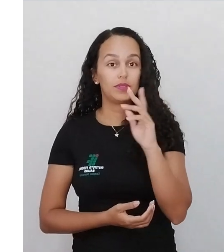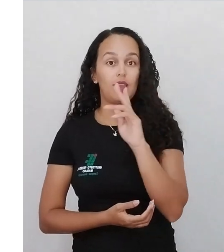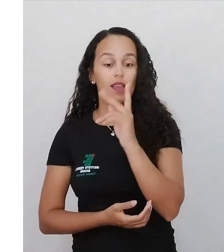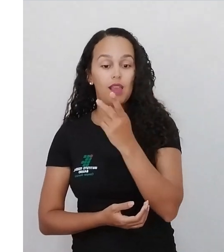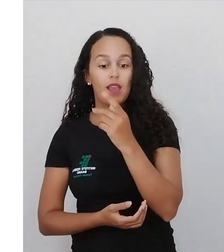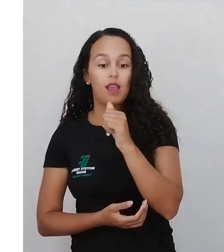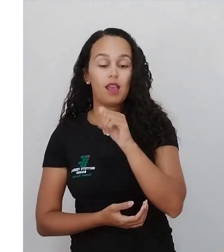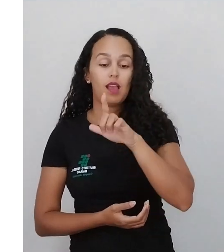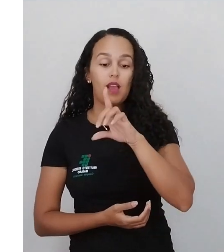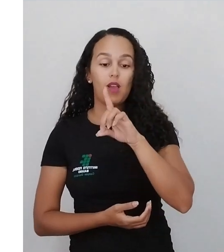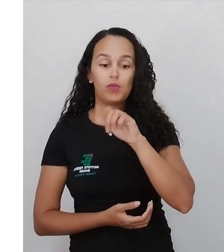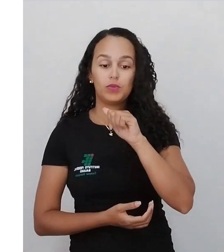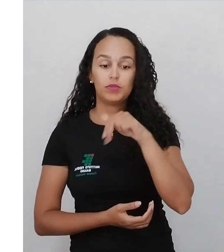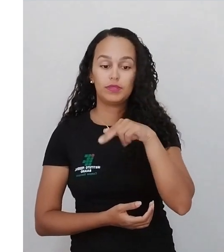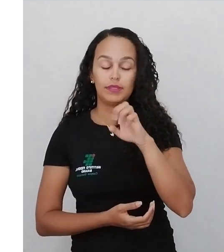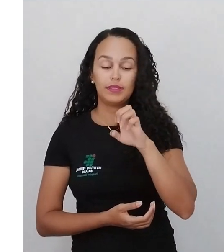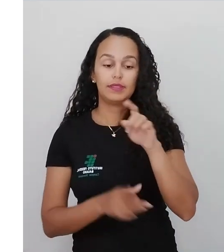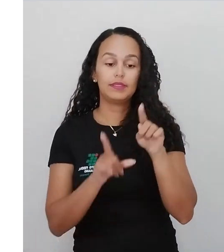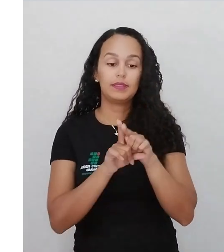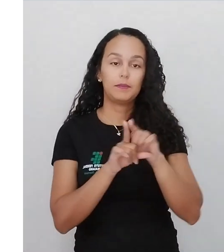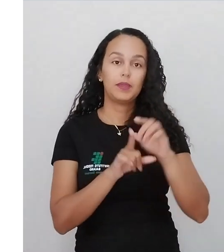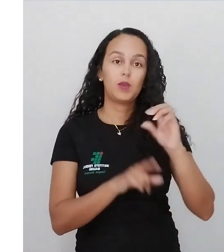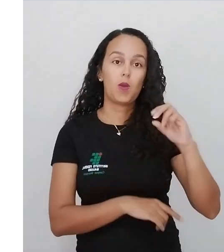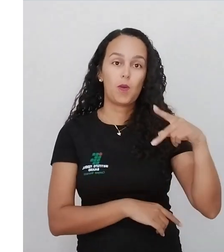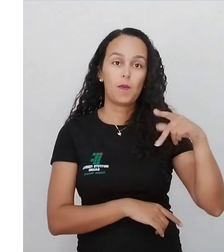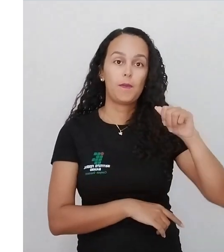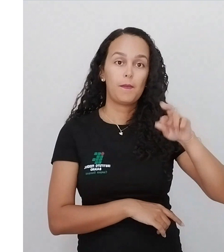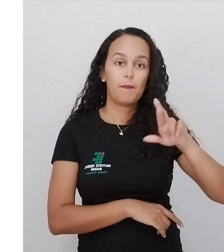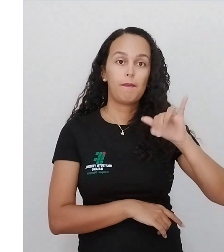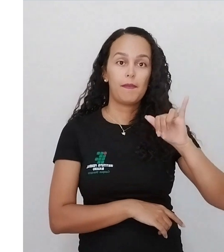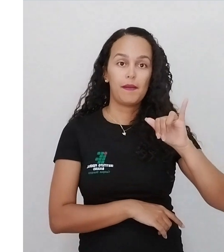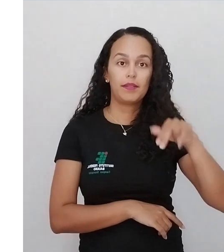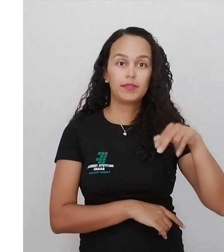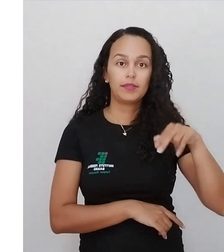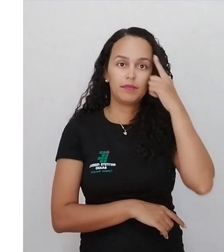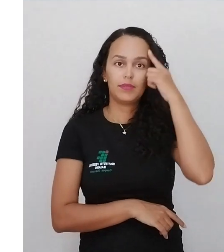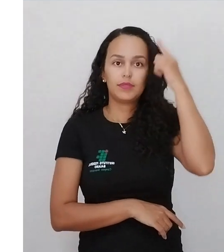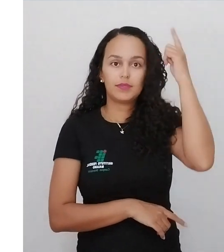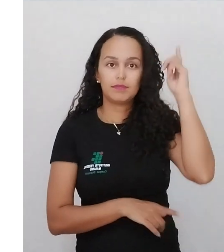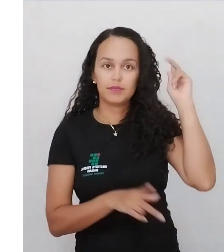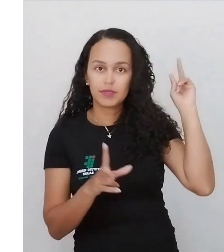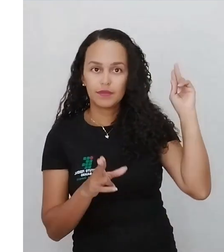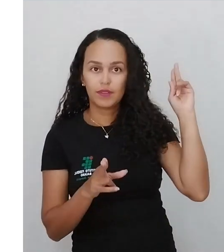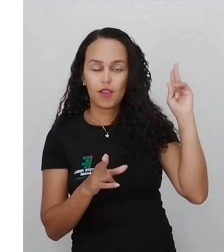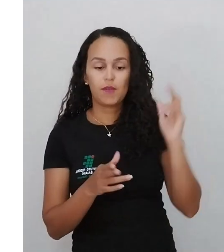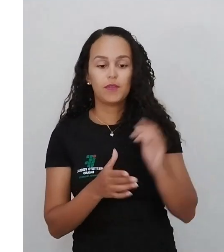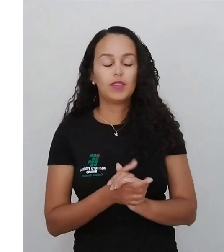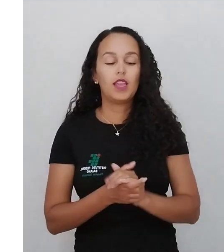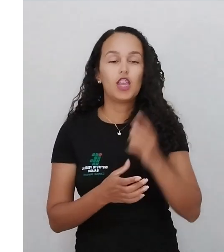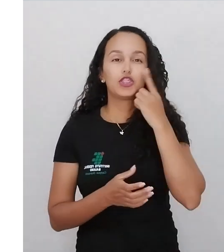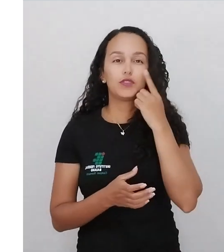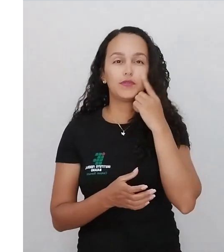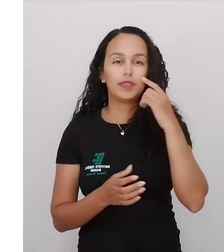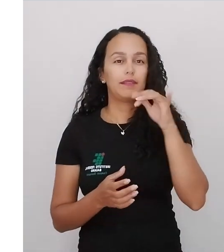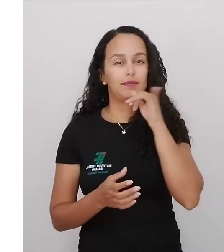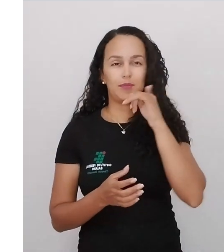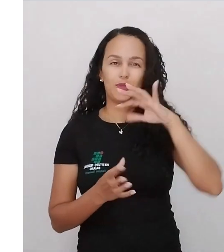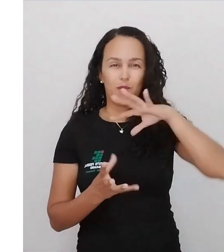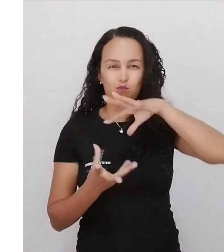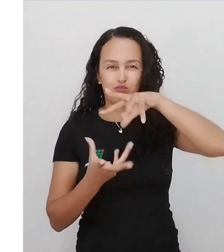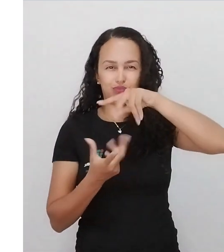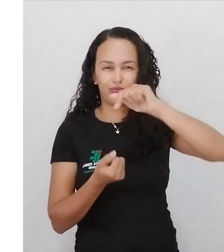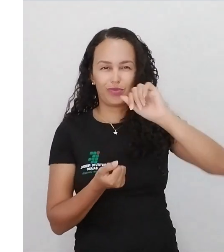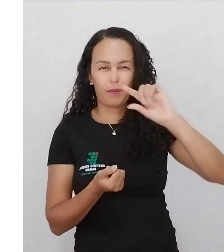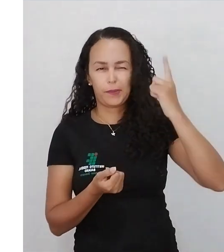tem aqui na primeira imagem como que era, né, o nosso planeta. Nós temos aqui o mar,